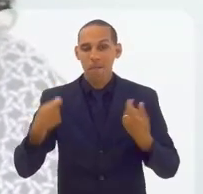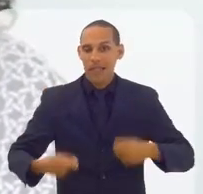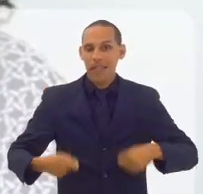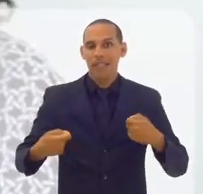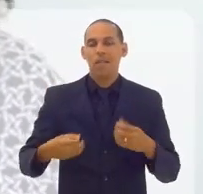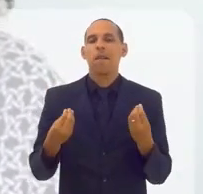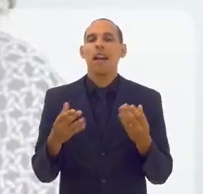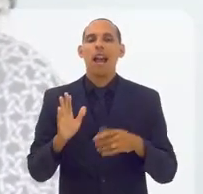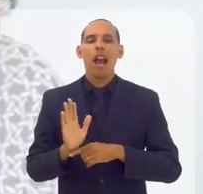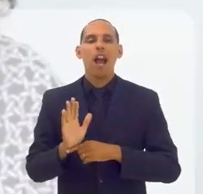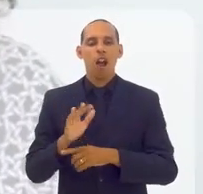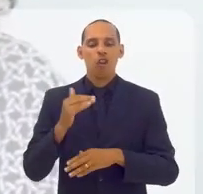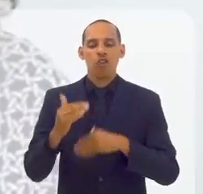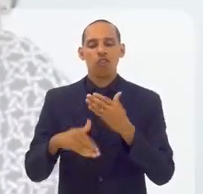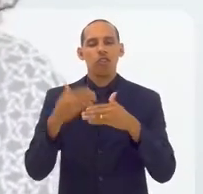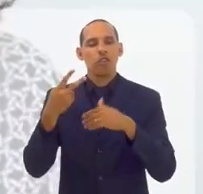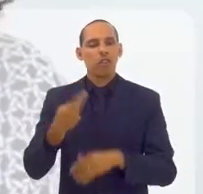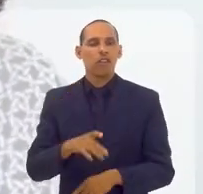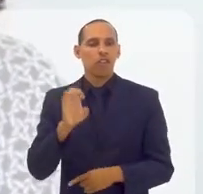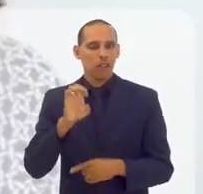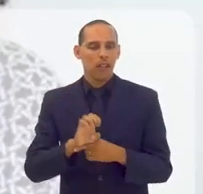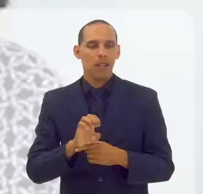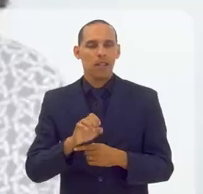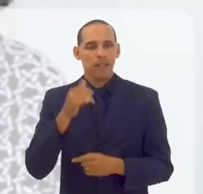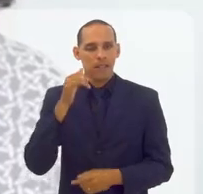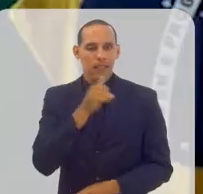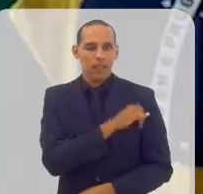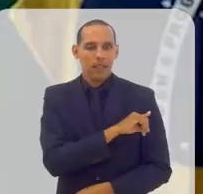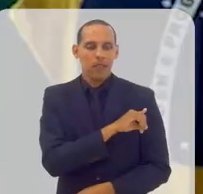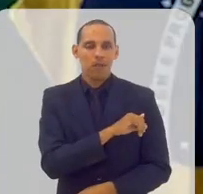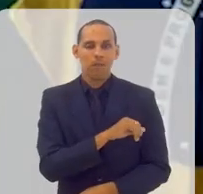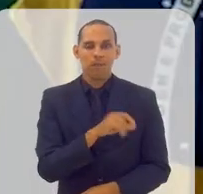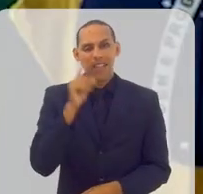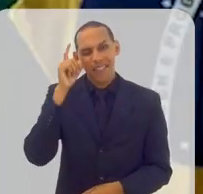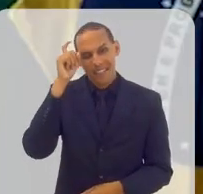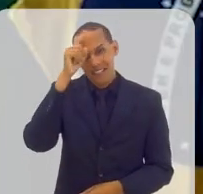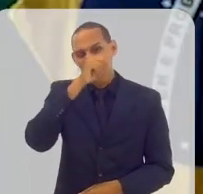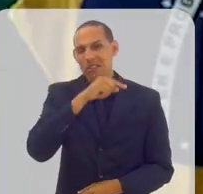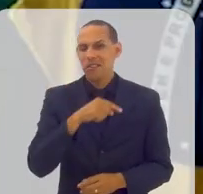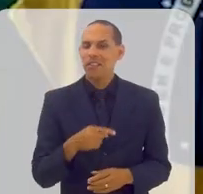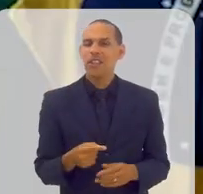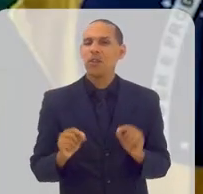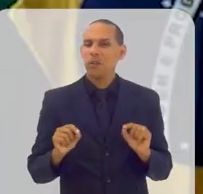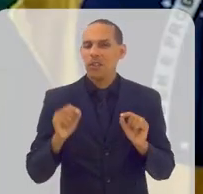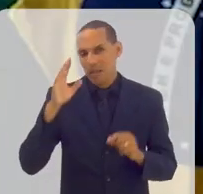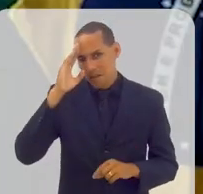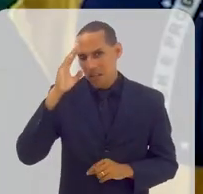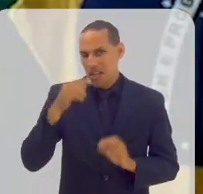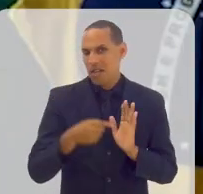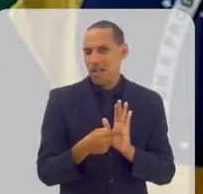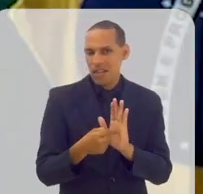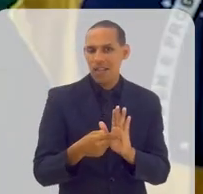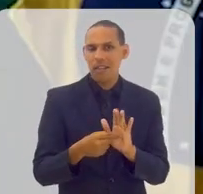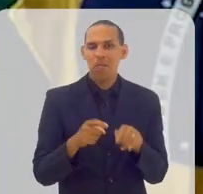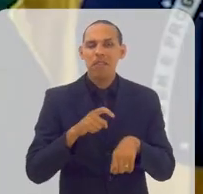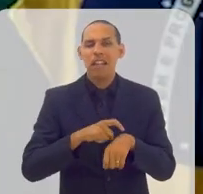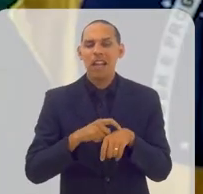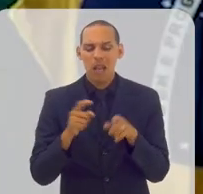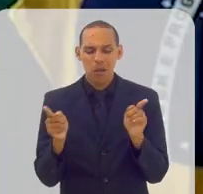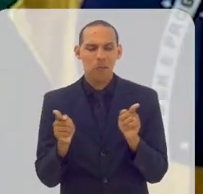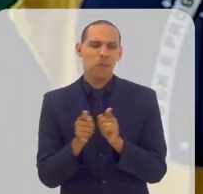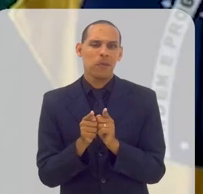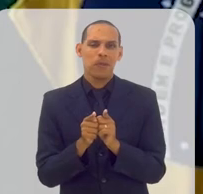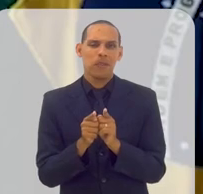para ajudar nesse desenvolvimento do Estado do Rio de Janeiro? Olha, é difícil apresentar nossas prioridades num espaço de tempo